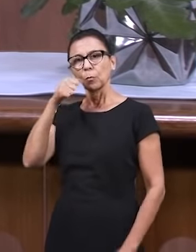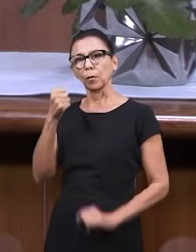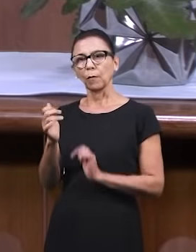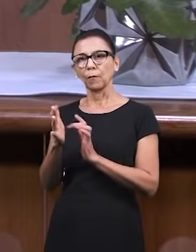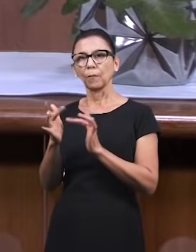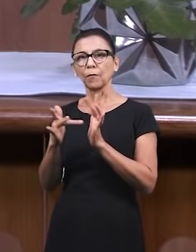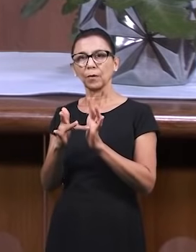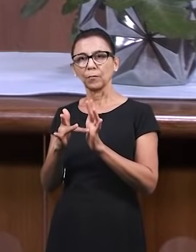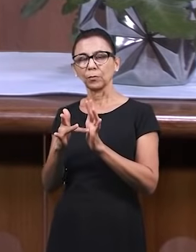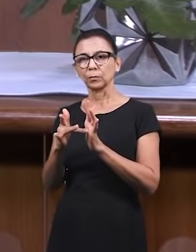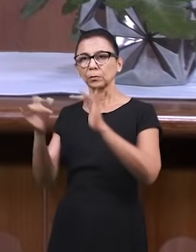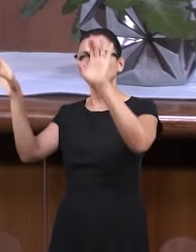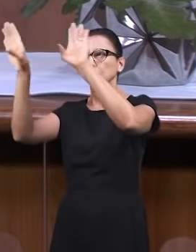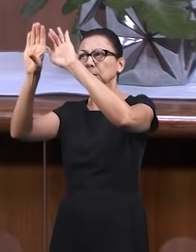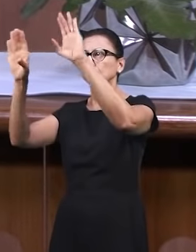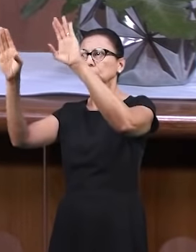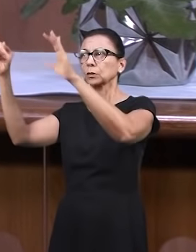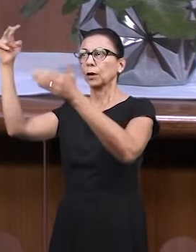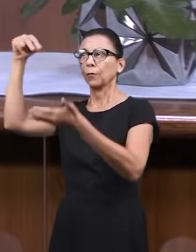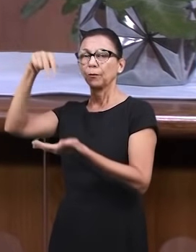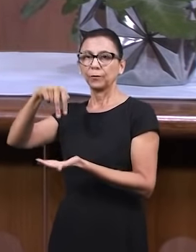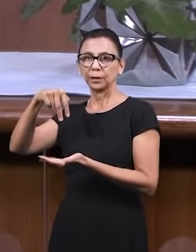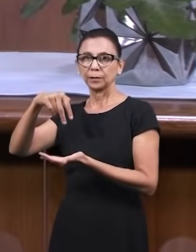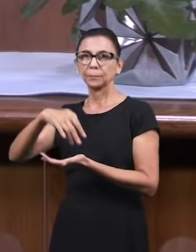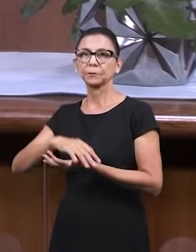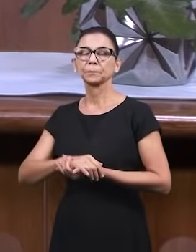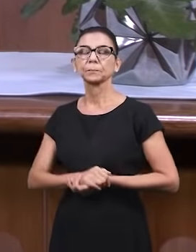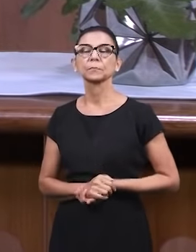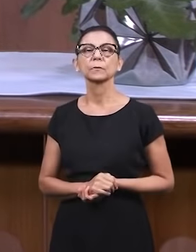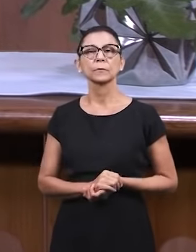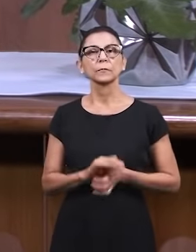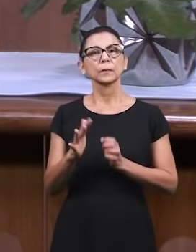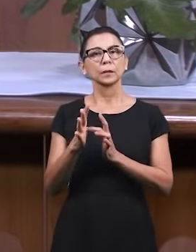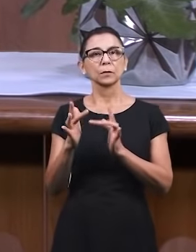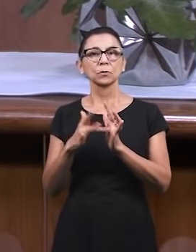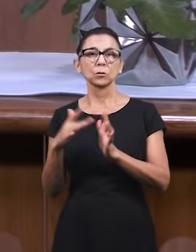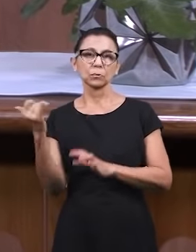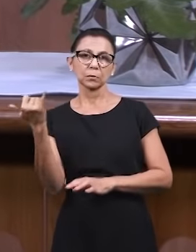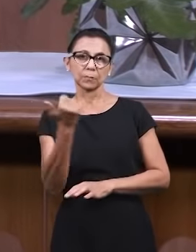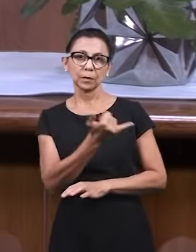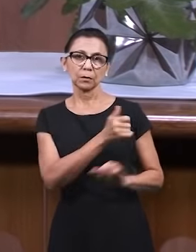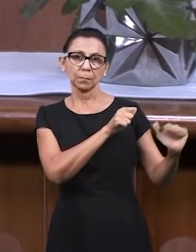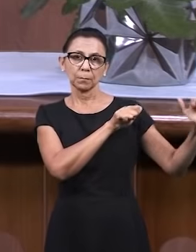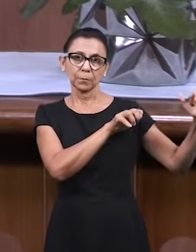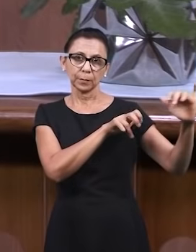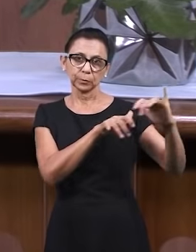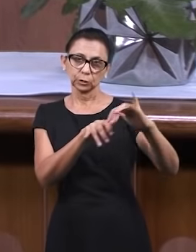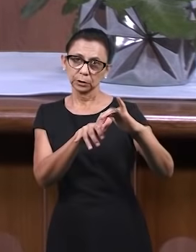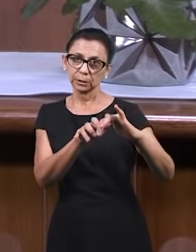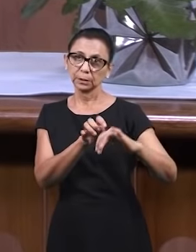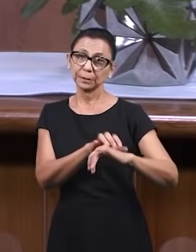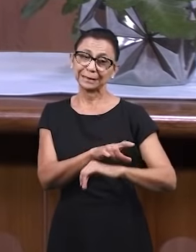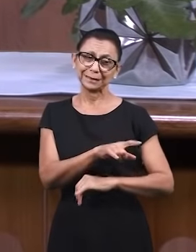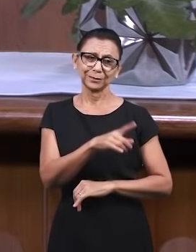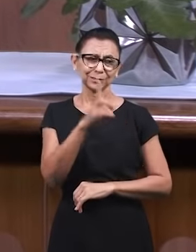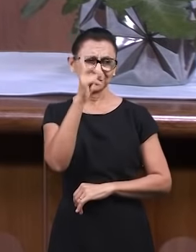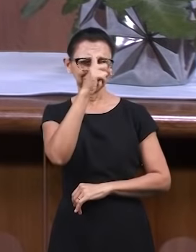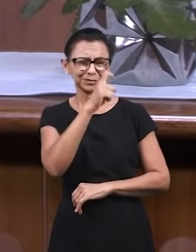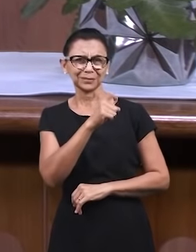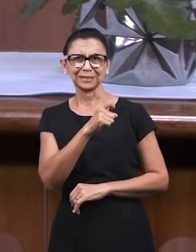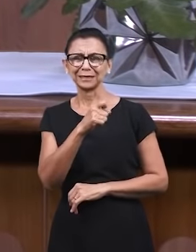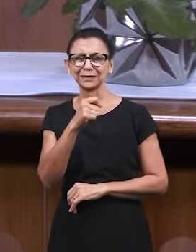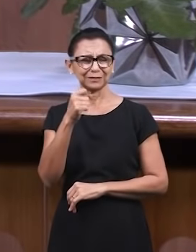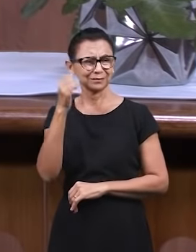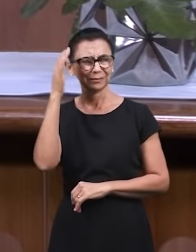céu. Então, foi a palavra que o Senhor deu para eles. E ali, para eles, já ficou um pouco difícil